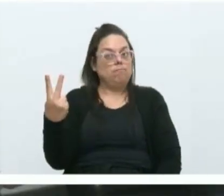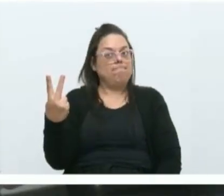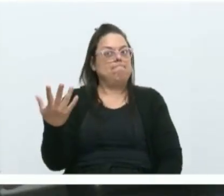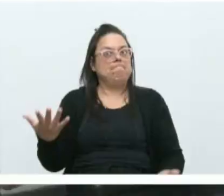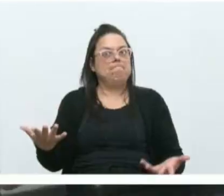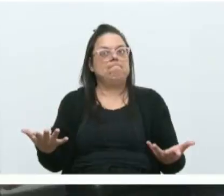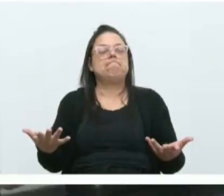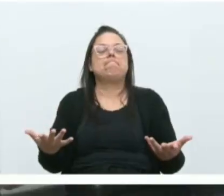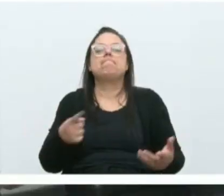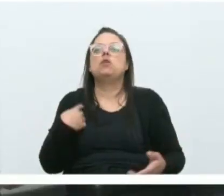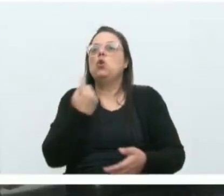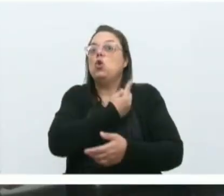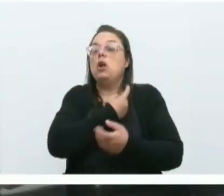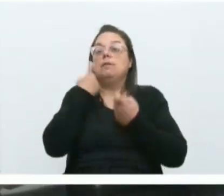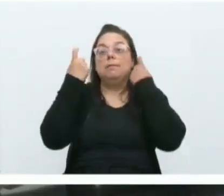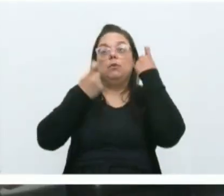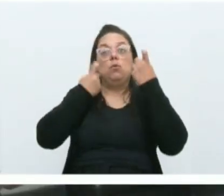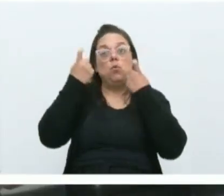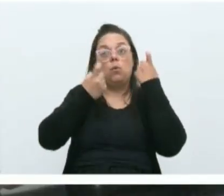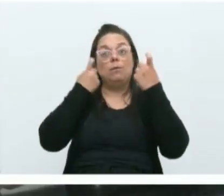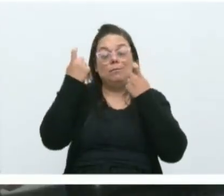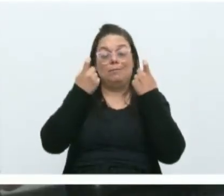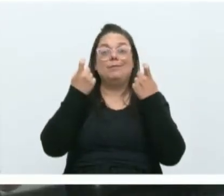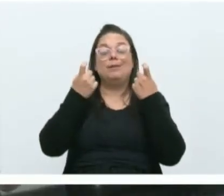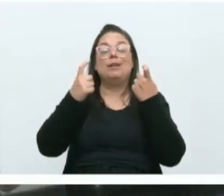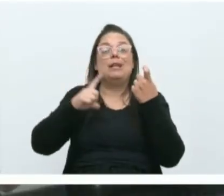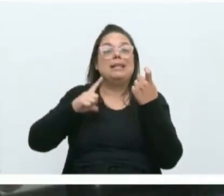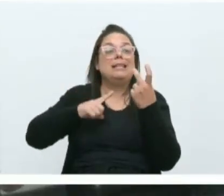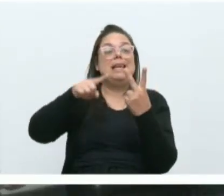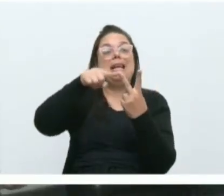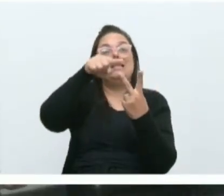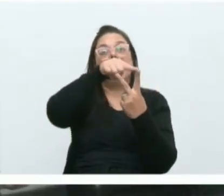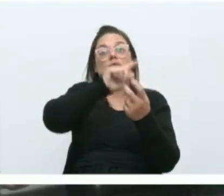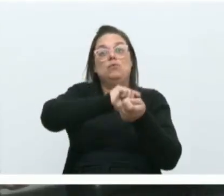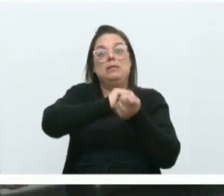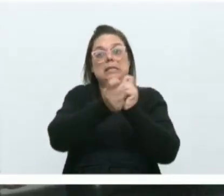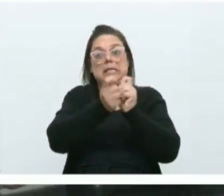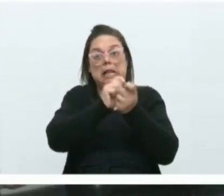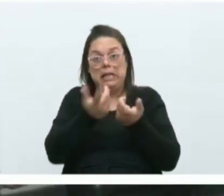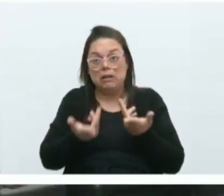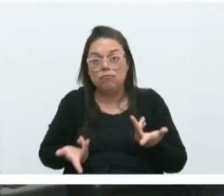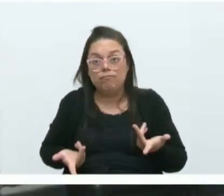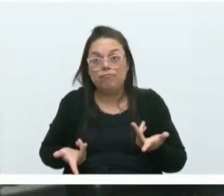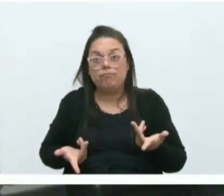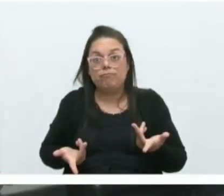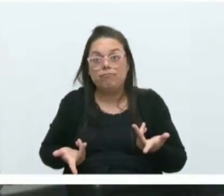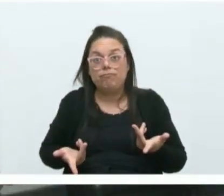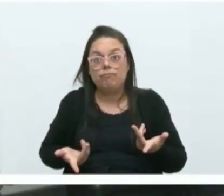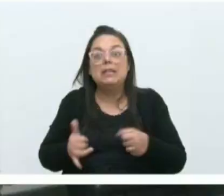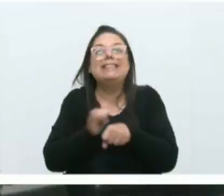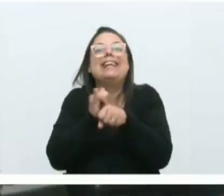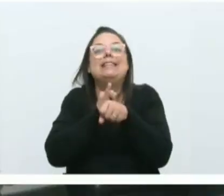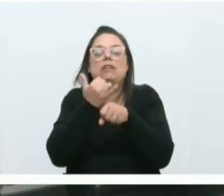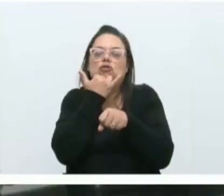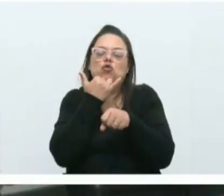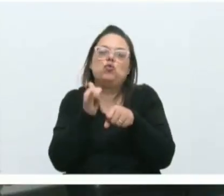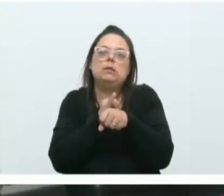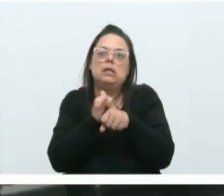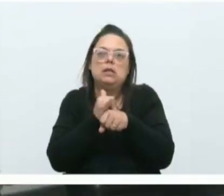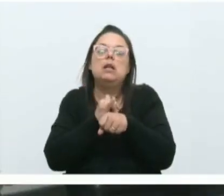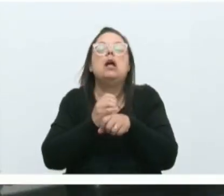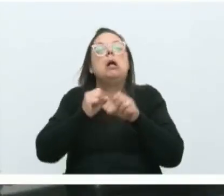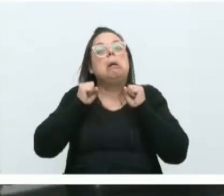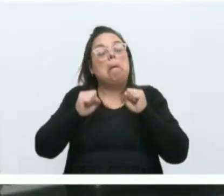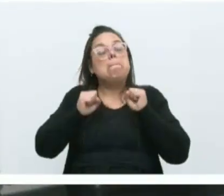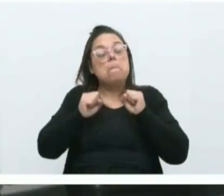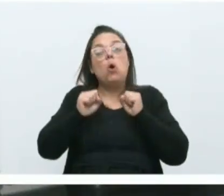Então, nossa preocupação tem essas duas estratégias. Poder contribuir com a arrecadação, porque há um